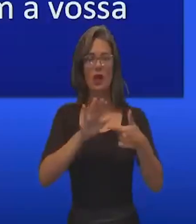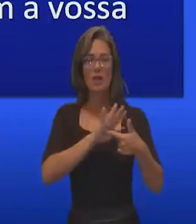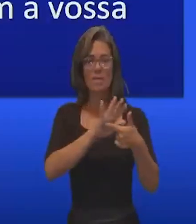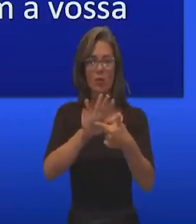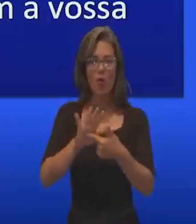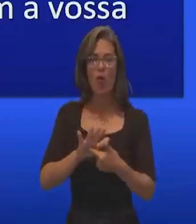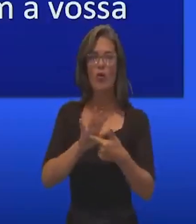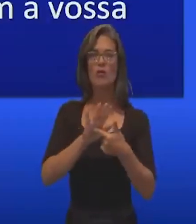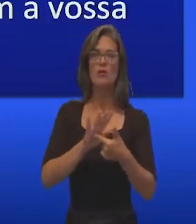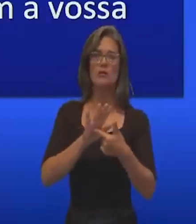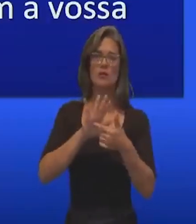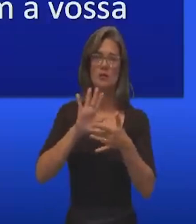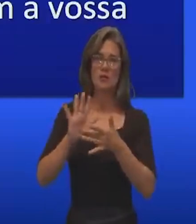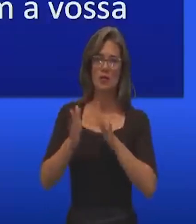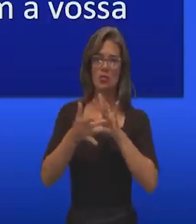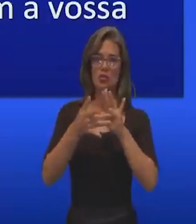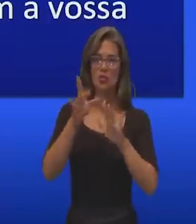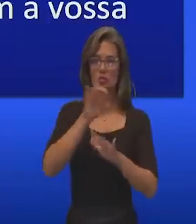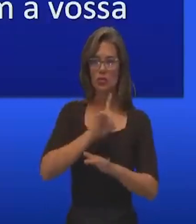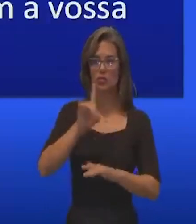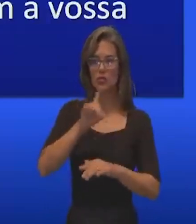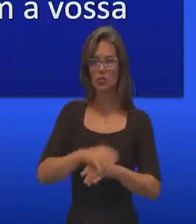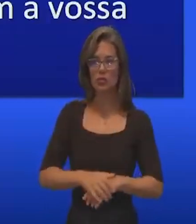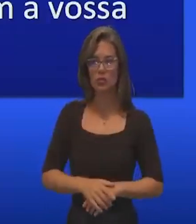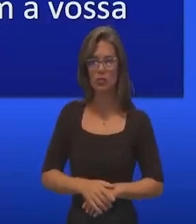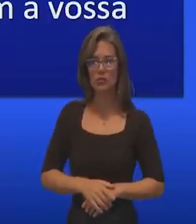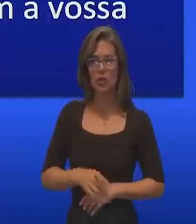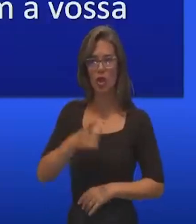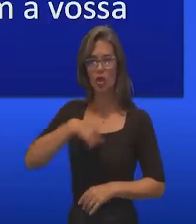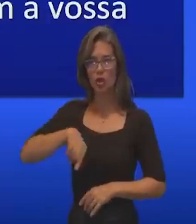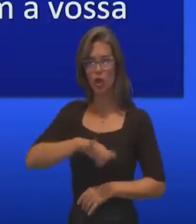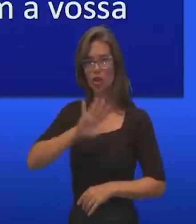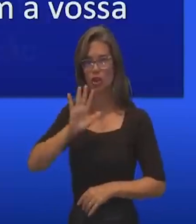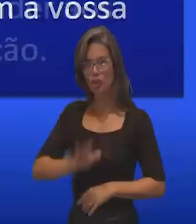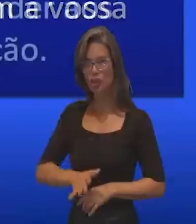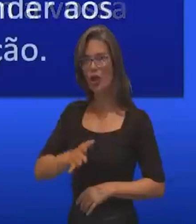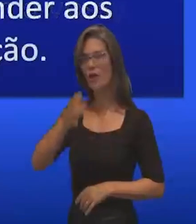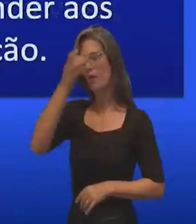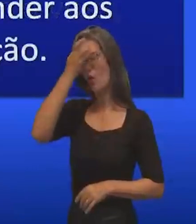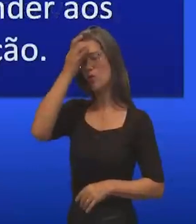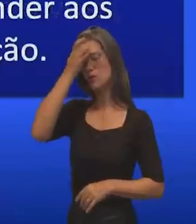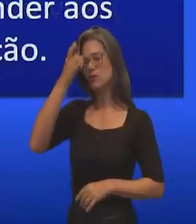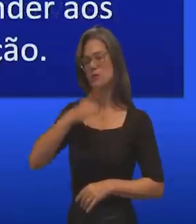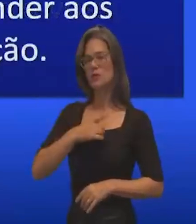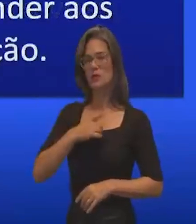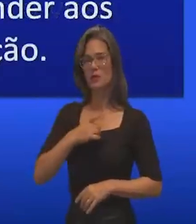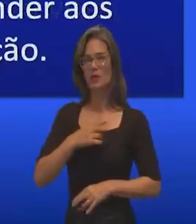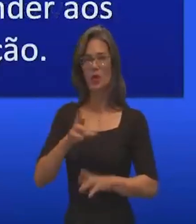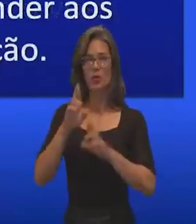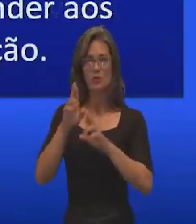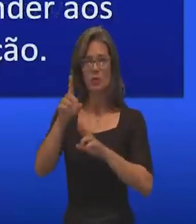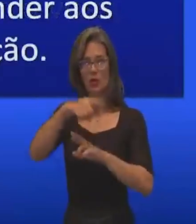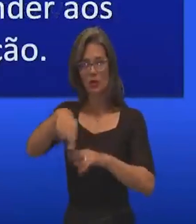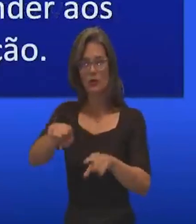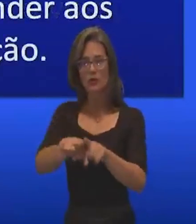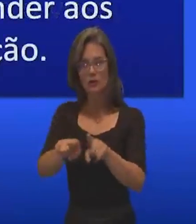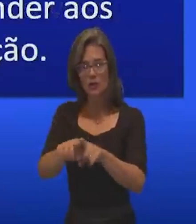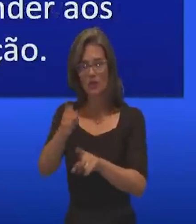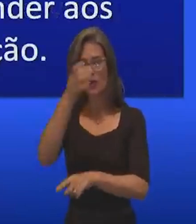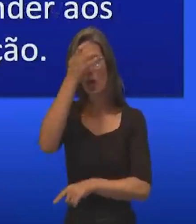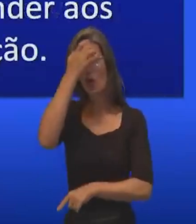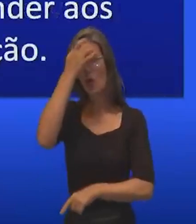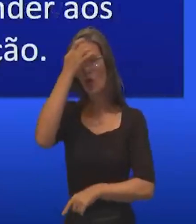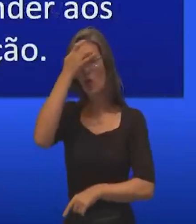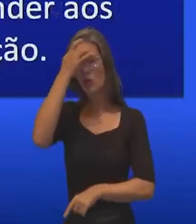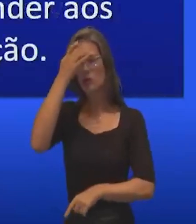e espero que também nas vossas consciências sejamos manifestos. Não nos recomendamos outra vez